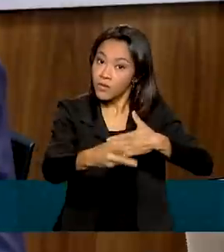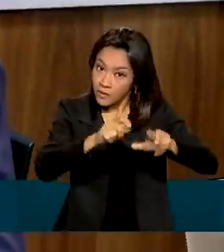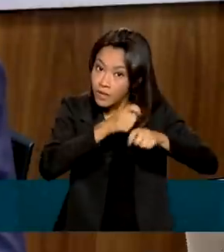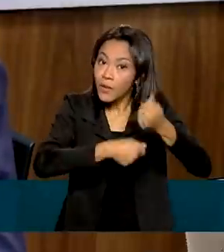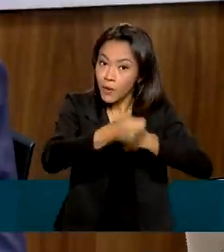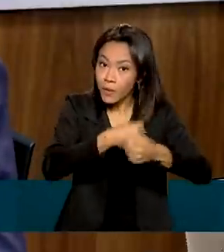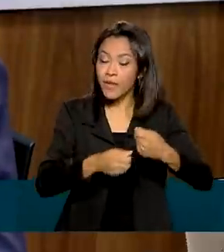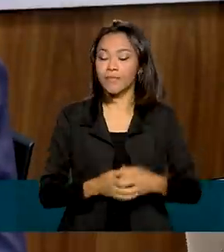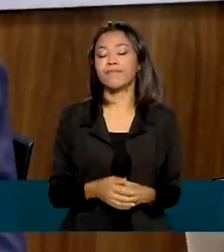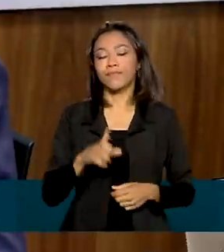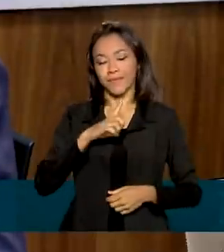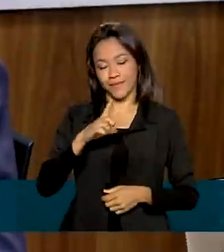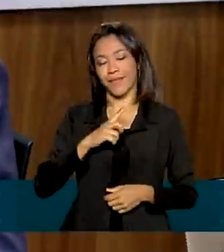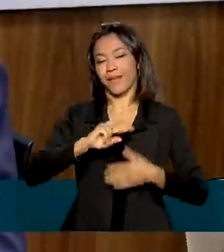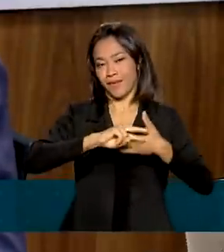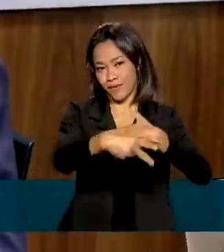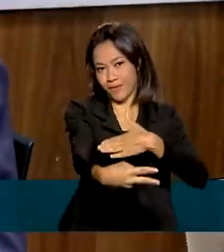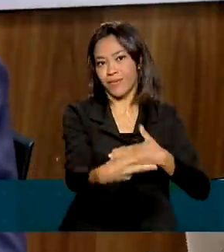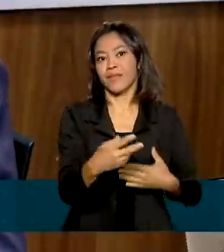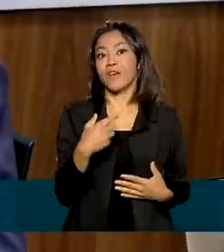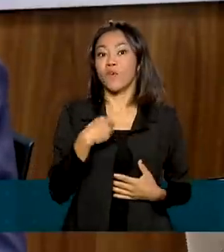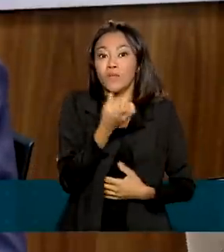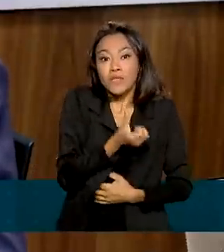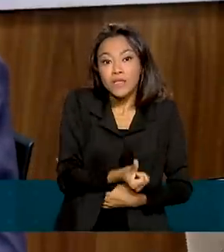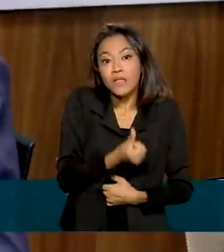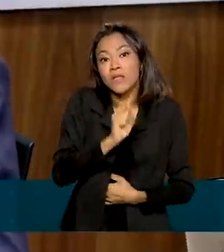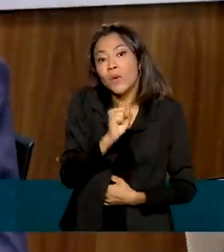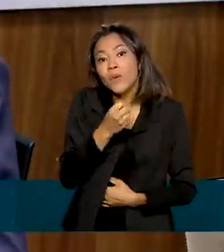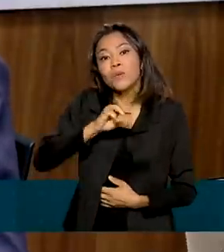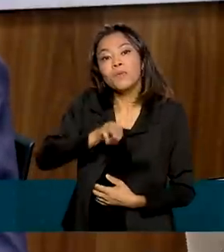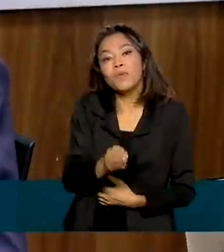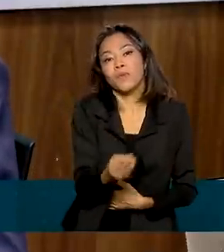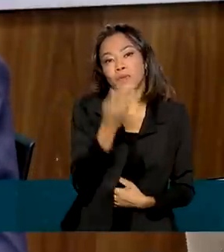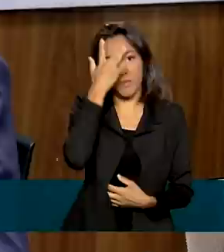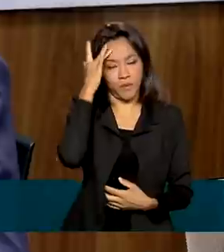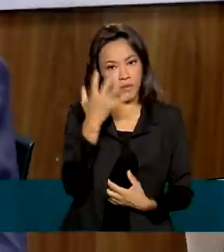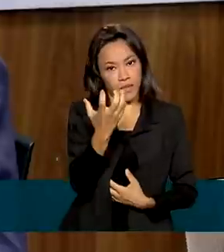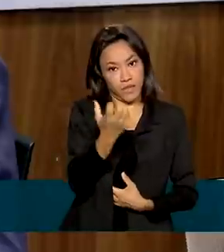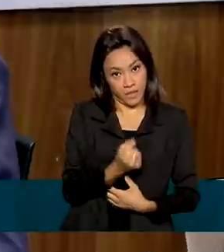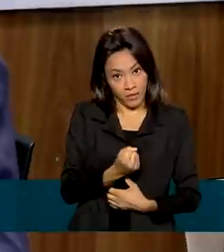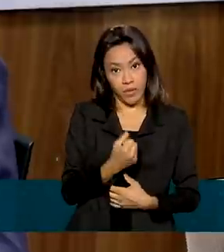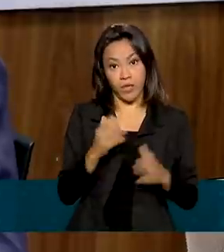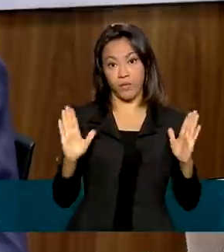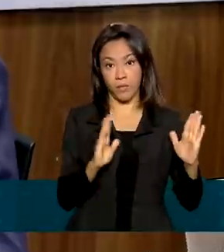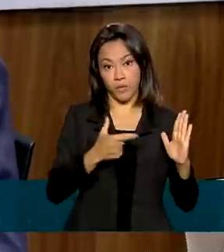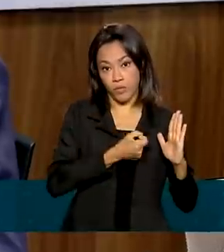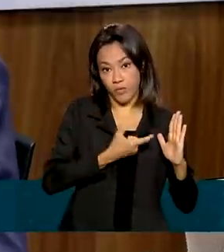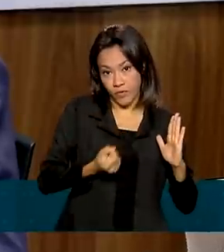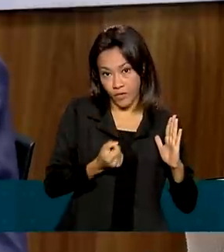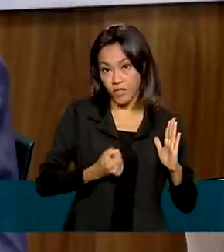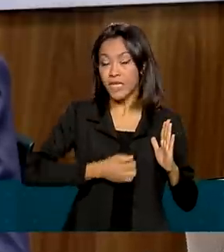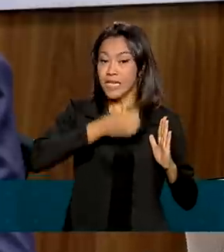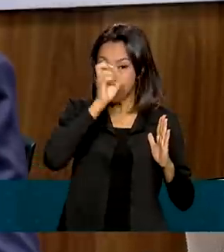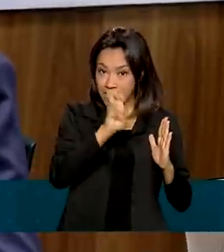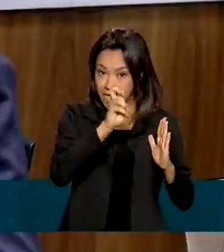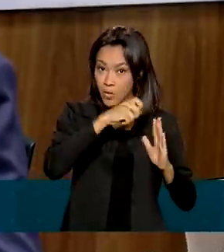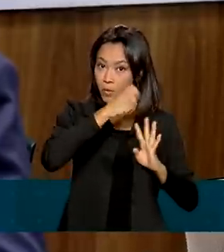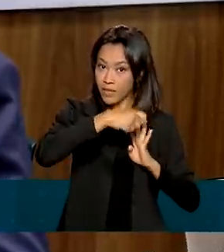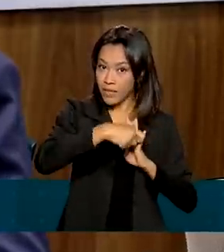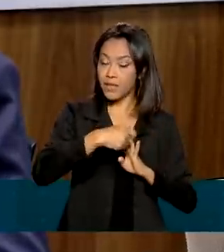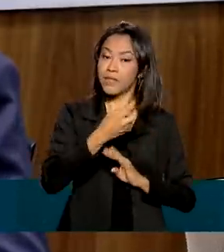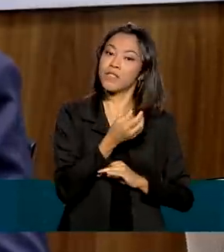têm resultado porque foram na verdade 68 milhões de pessoas que receberam no primeiro momento do m25 parça o